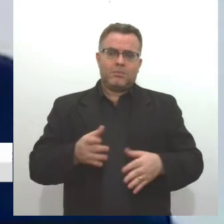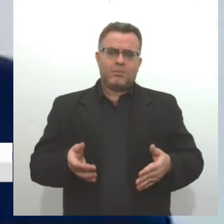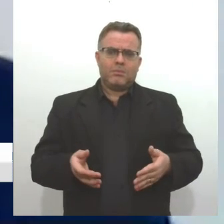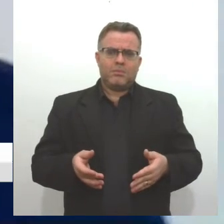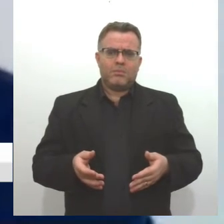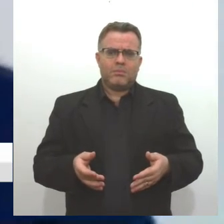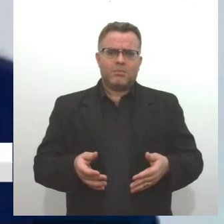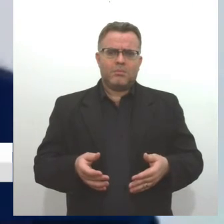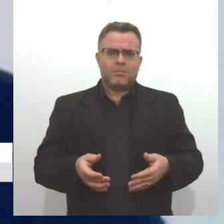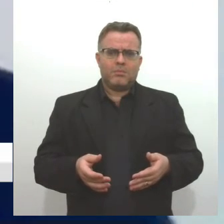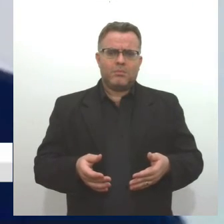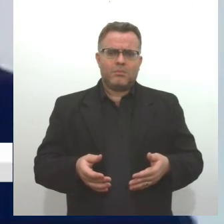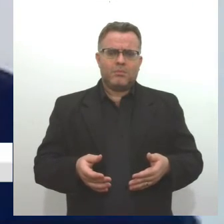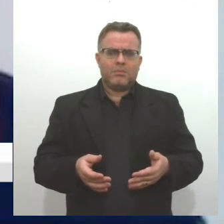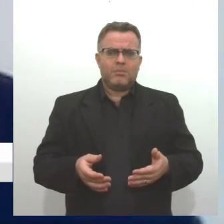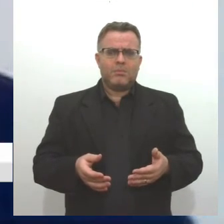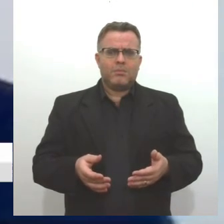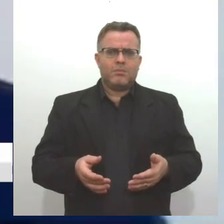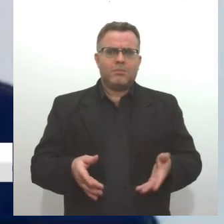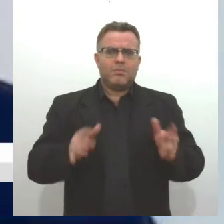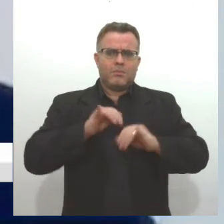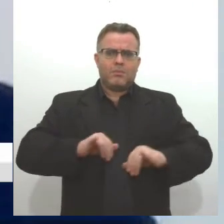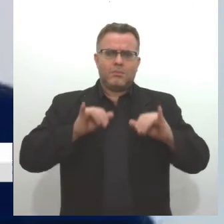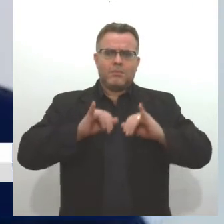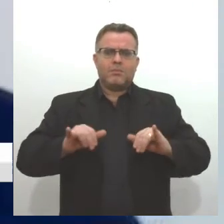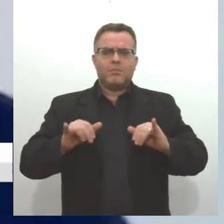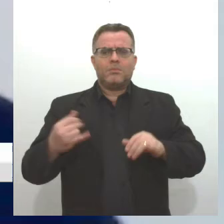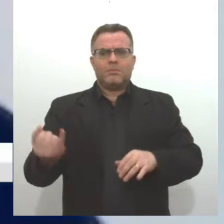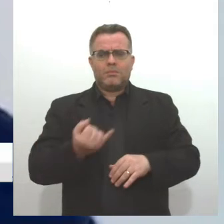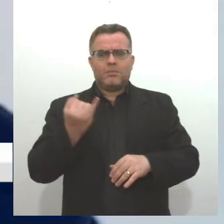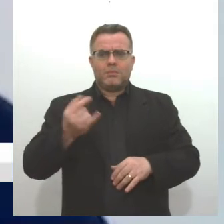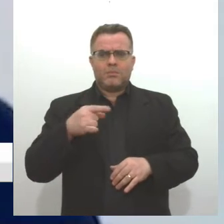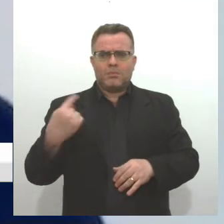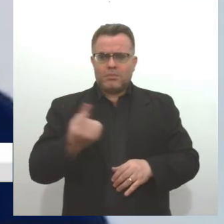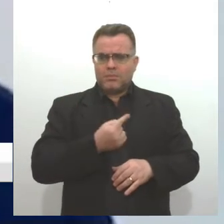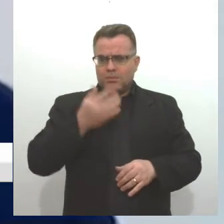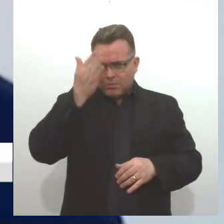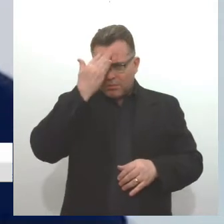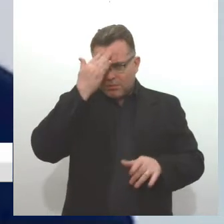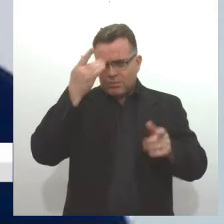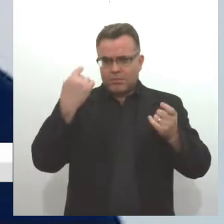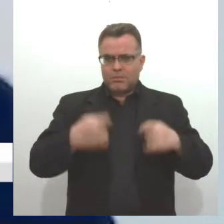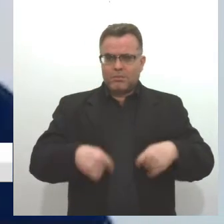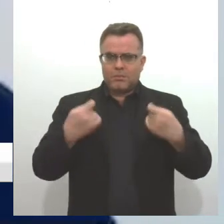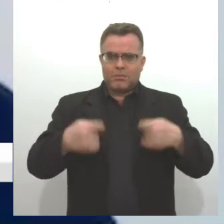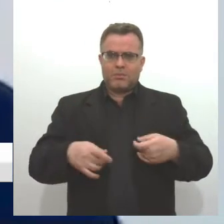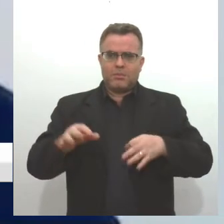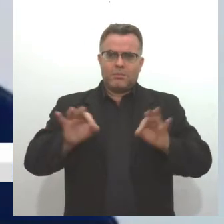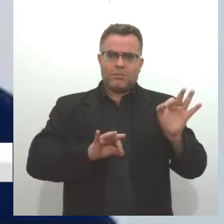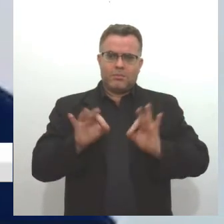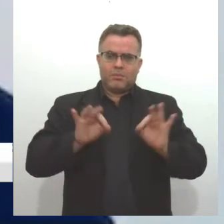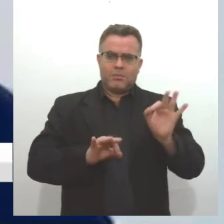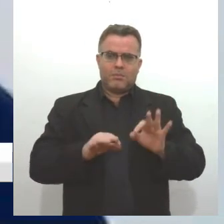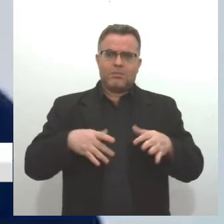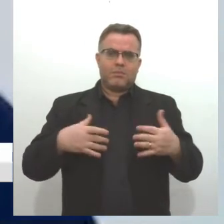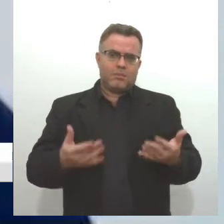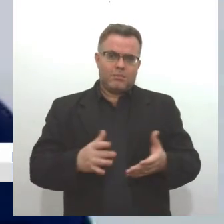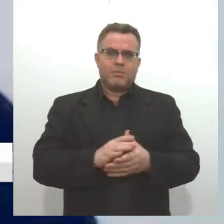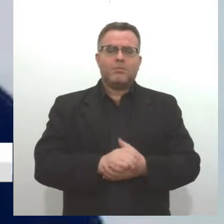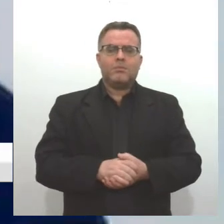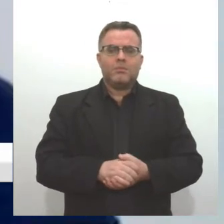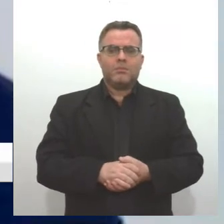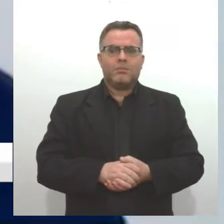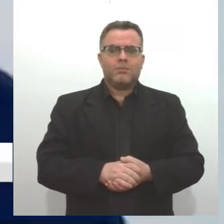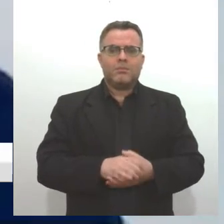primeiro recado que eu gostaria de dar é a importância da gente entender a necessidade de se auto-organizar coletivamente.